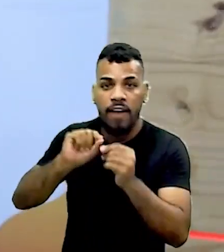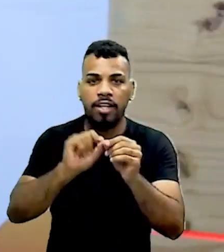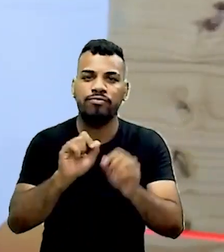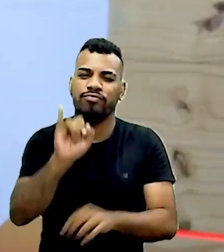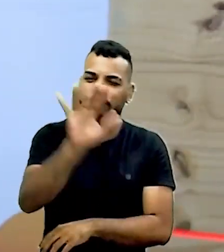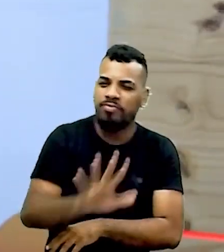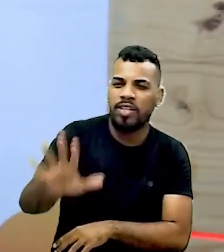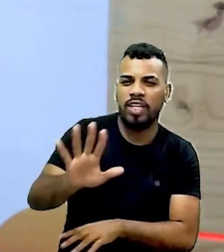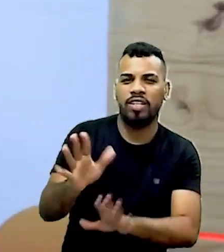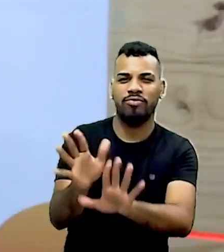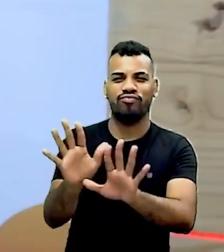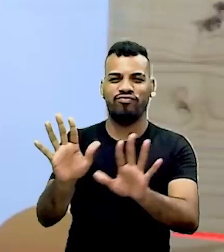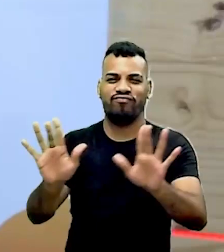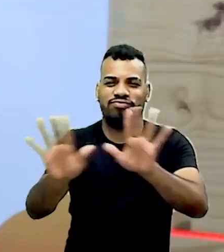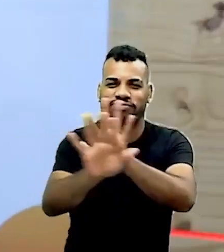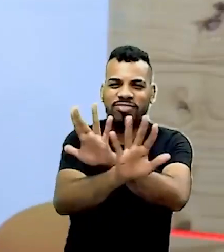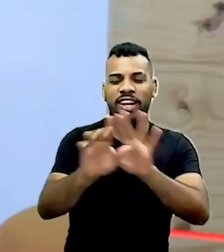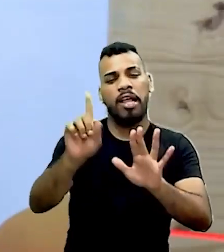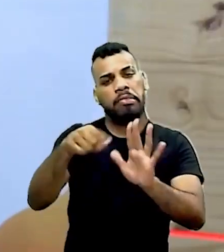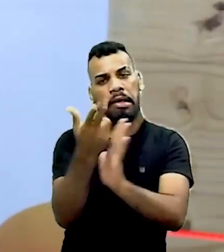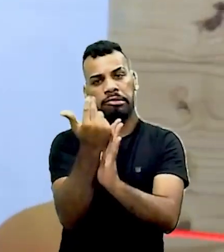seja desenhos, jogos e etc.